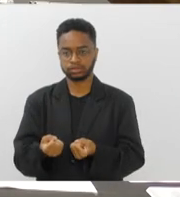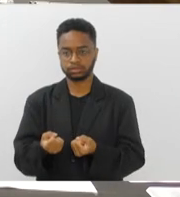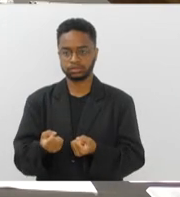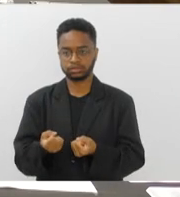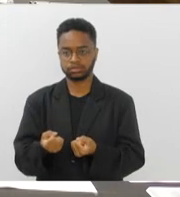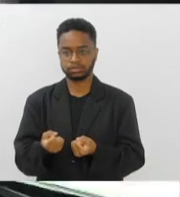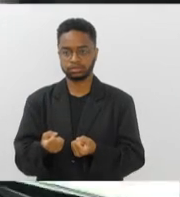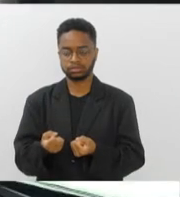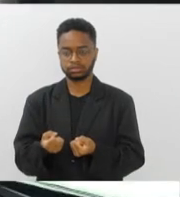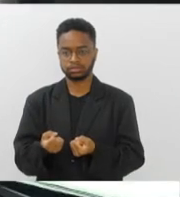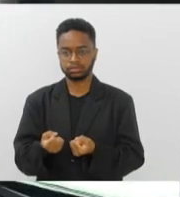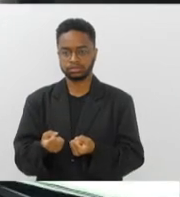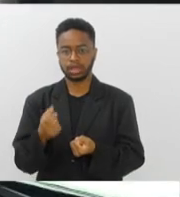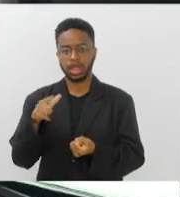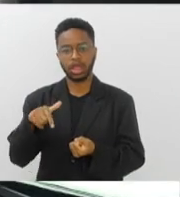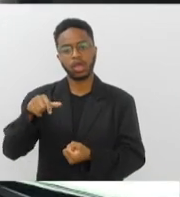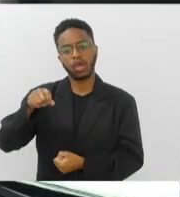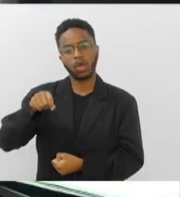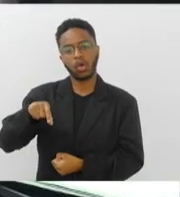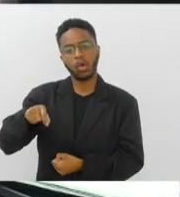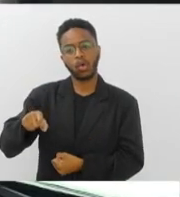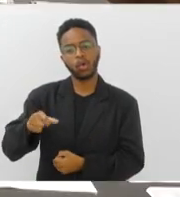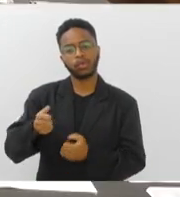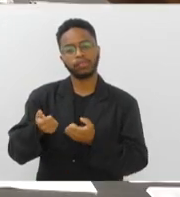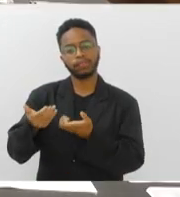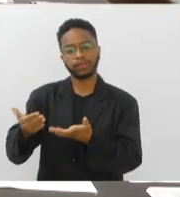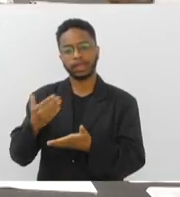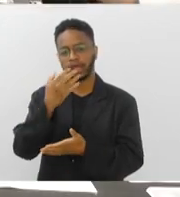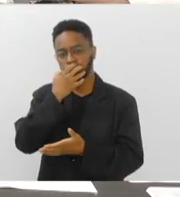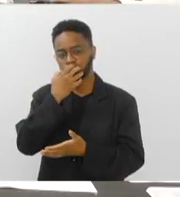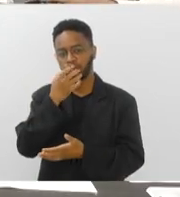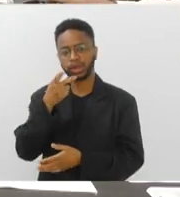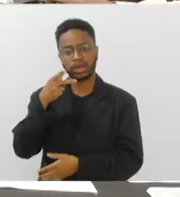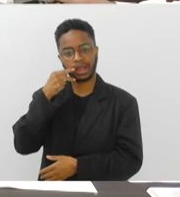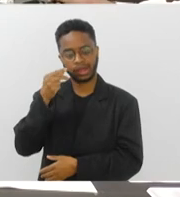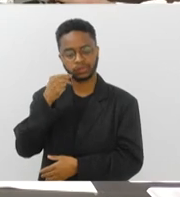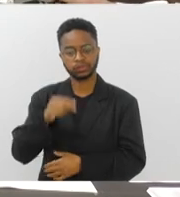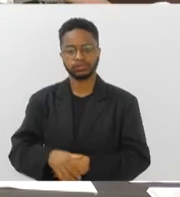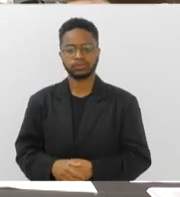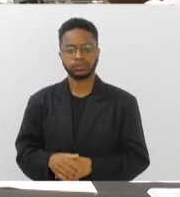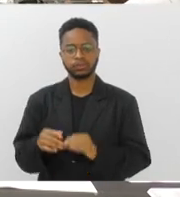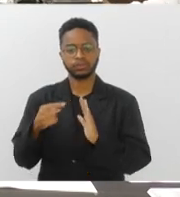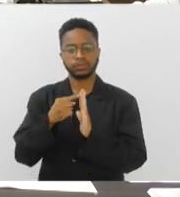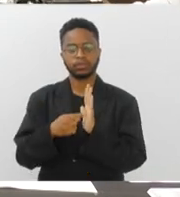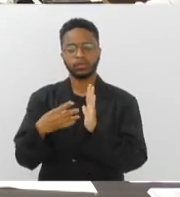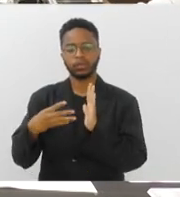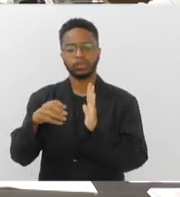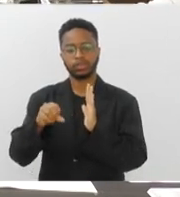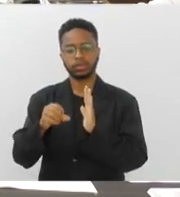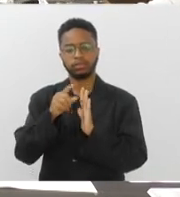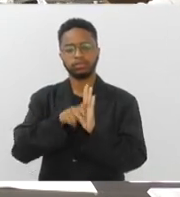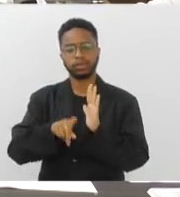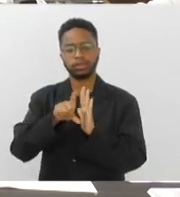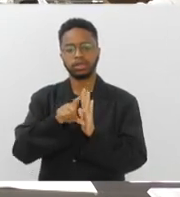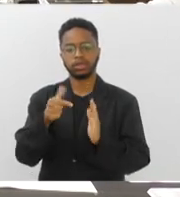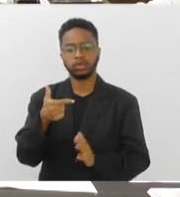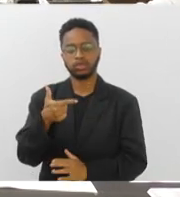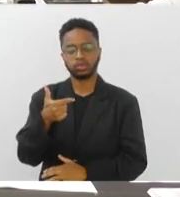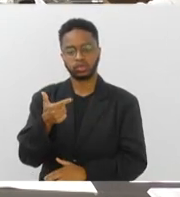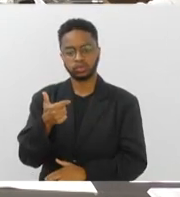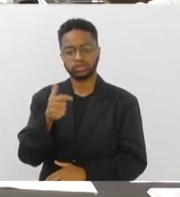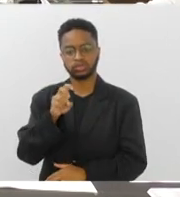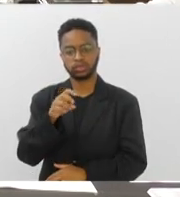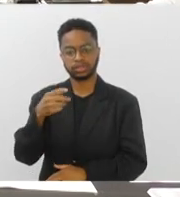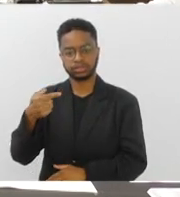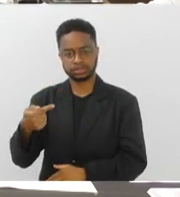as gotinhas, as gotinhas para os cachorrinhos e gatinhos. 49 da pauta, projeto de lei 1257 de 2023, de